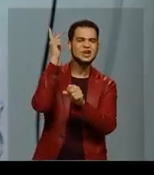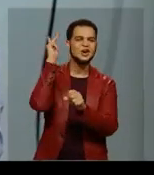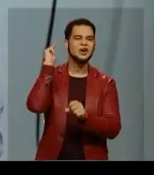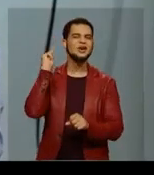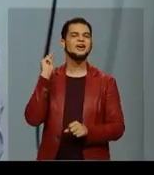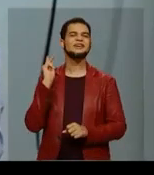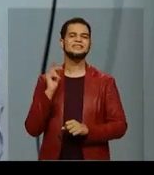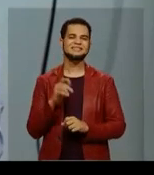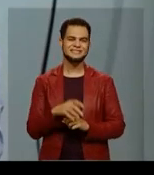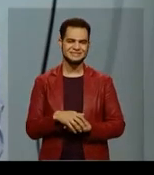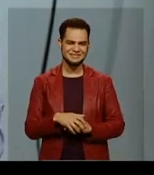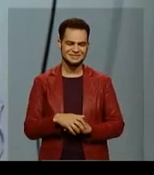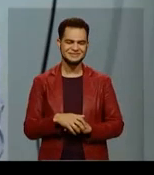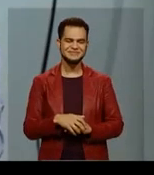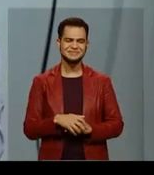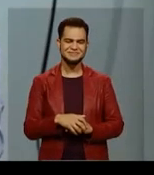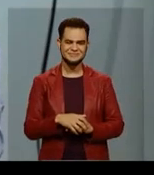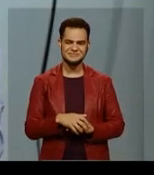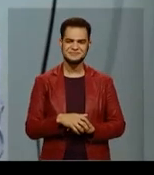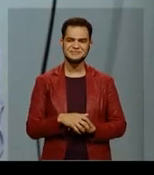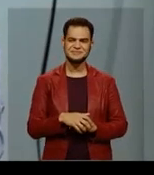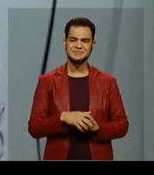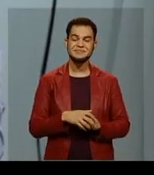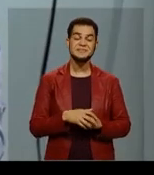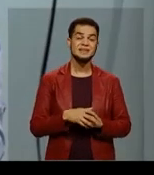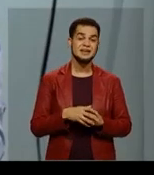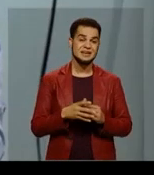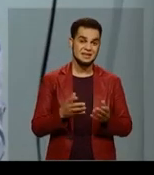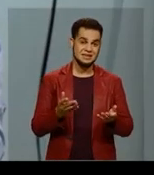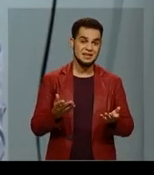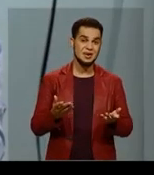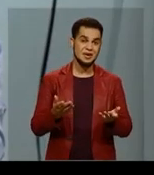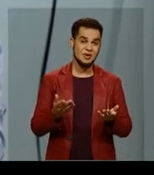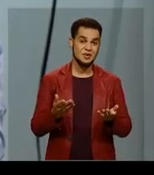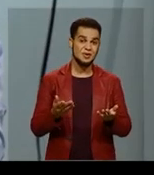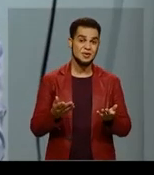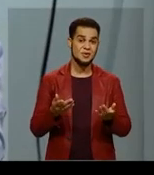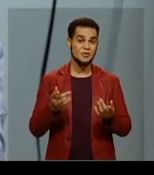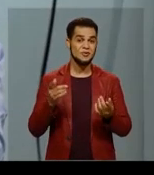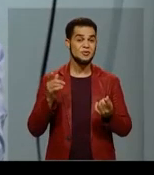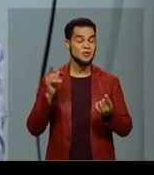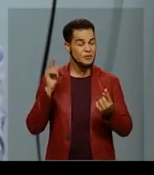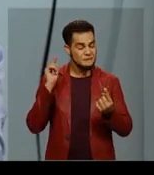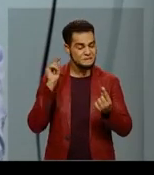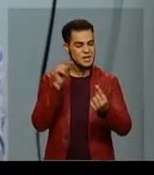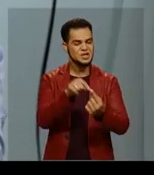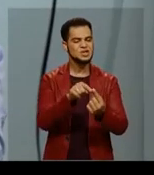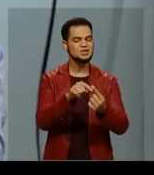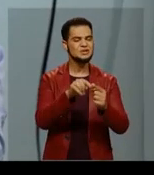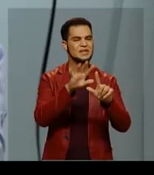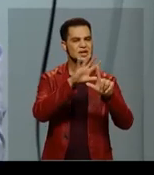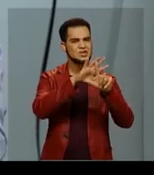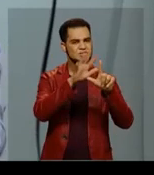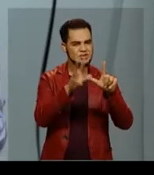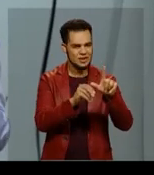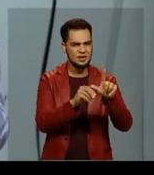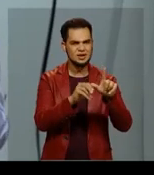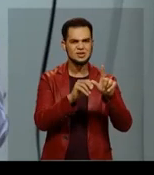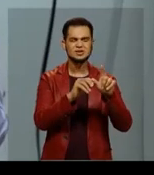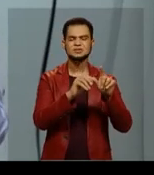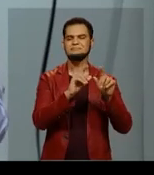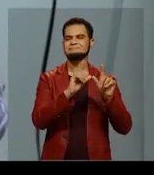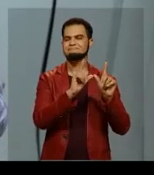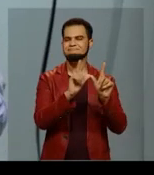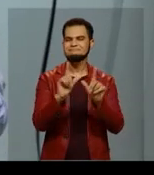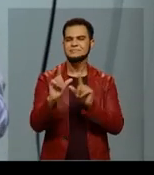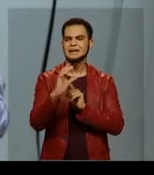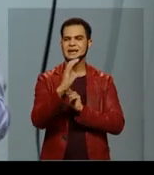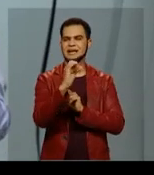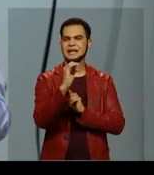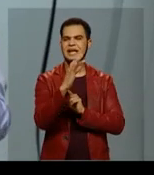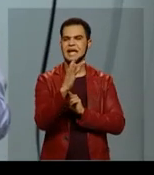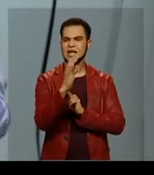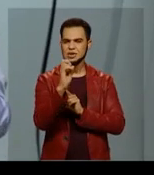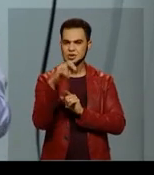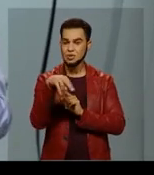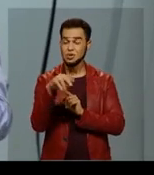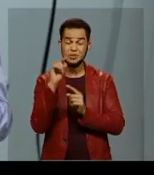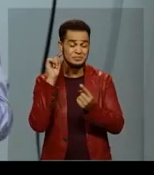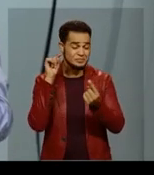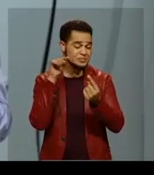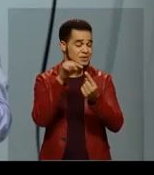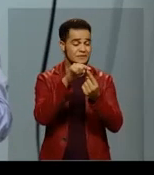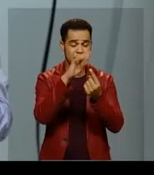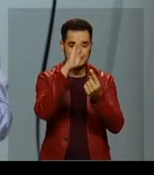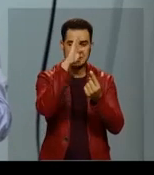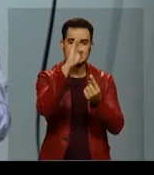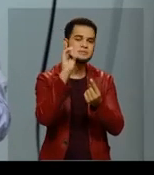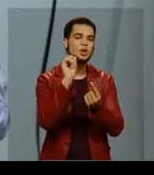mais da charge, é a crítica política. E ela é muito, você vê que negócio, você entende, é o